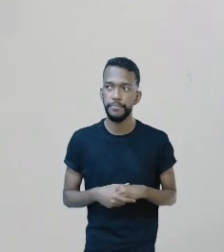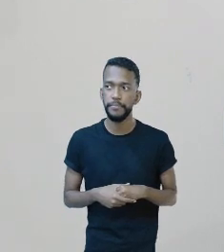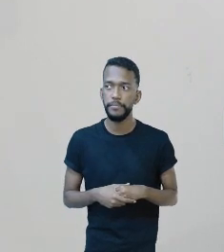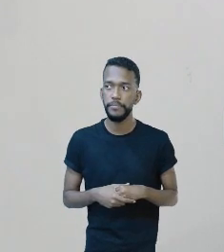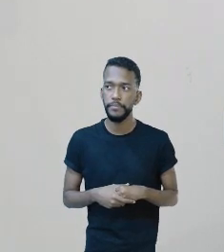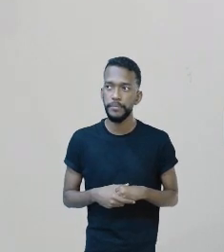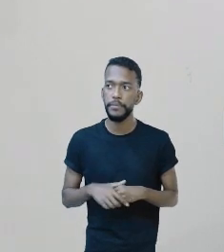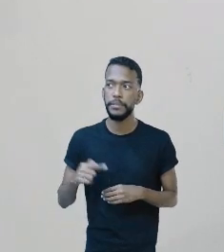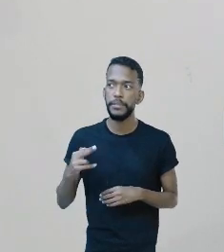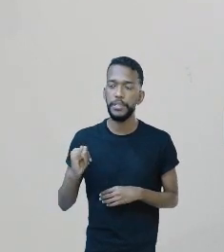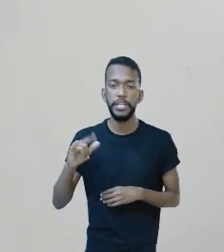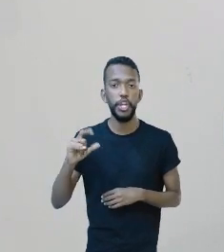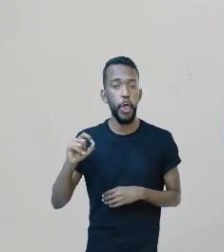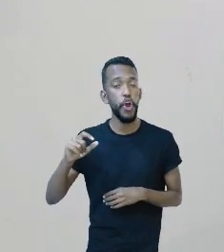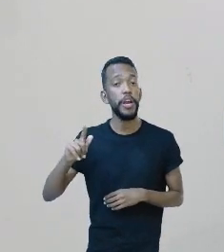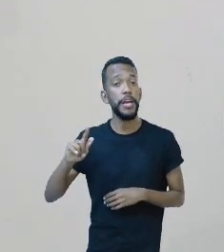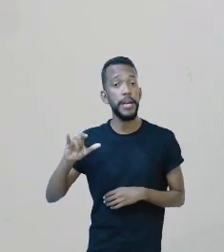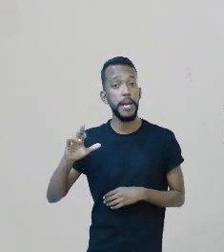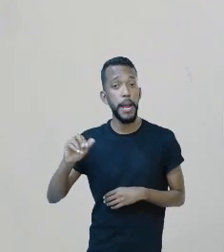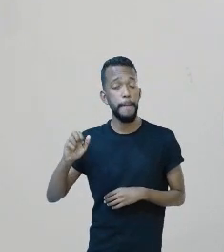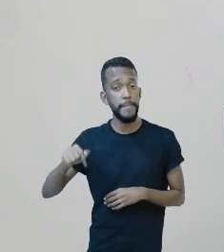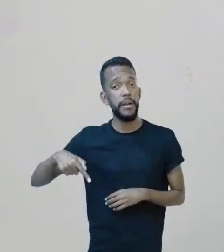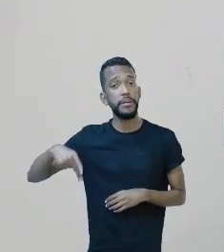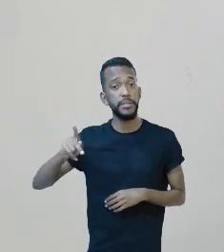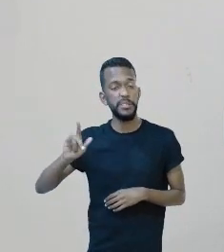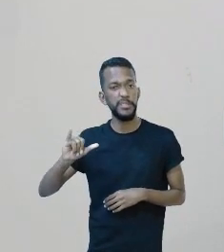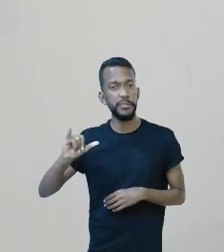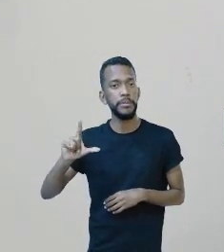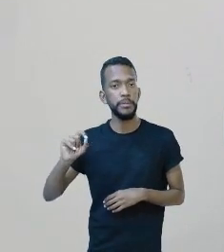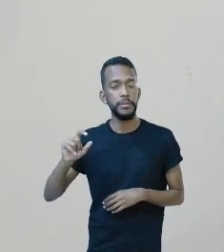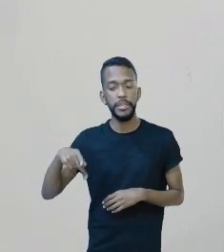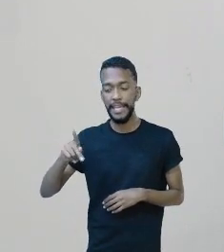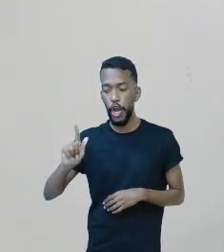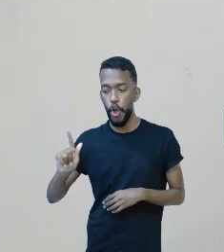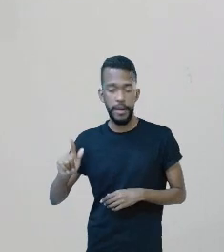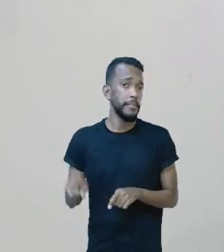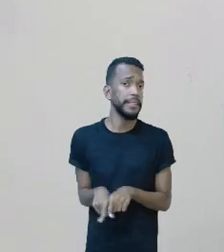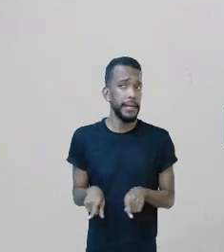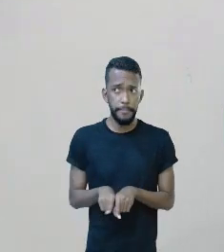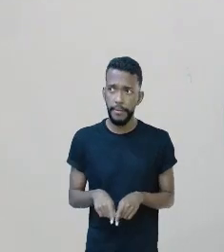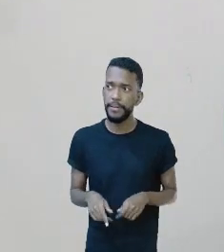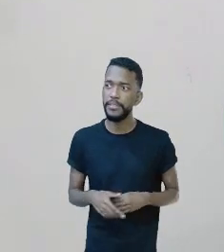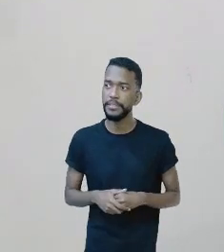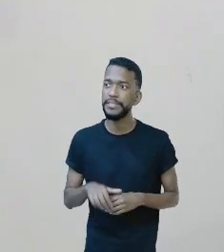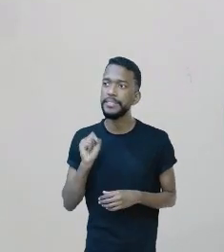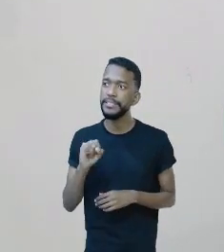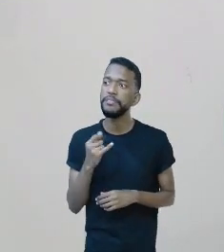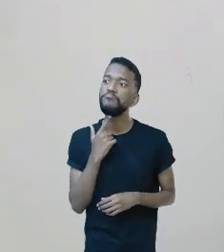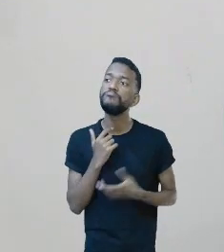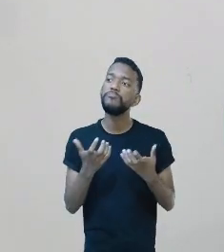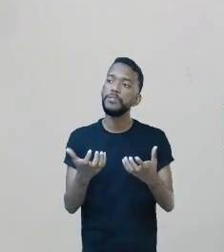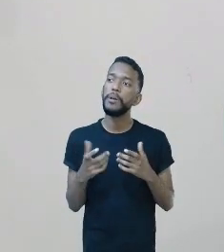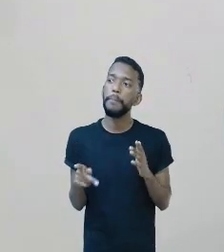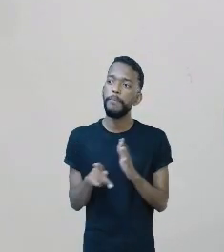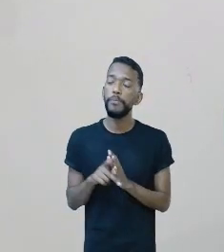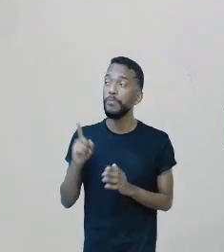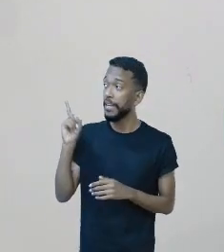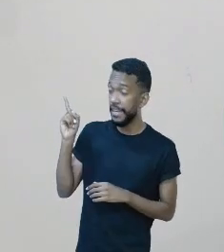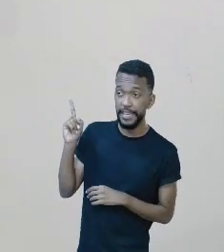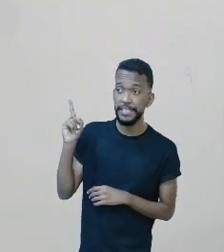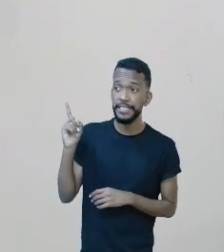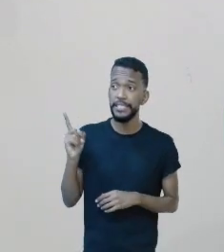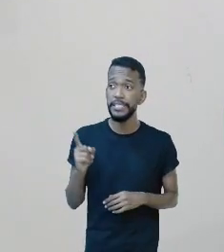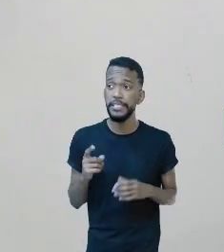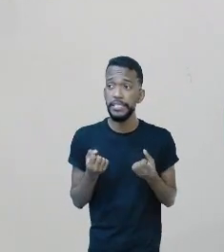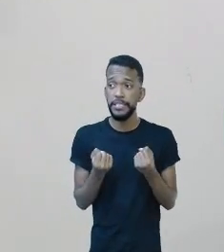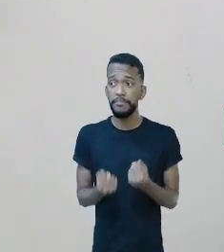Exatamente, quilograma também. Vejam como varia de acordo com o que eu vou medir. Se eu quiser fazer a medição